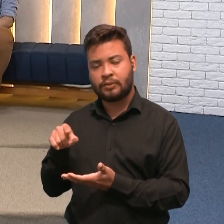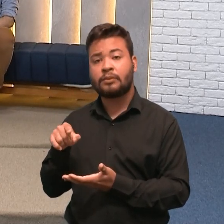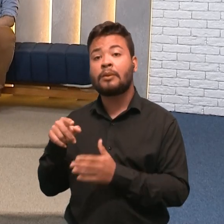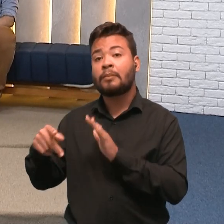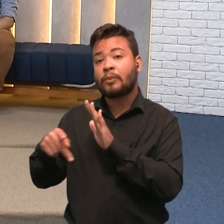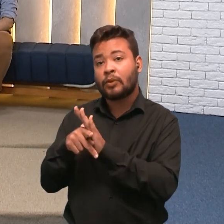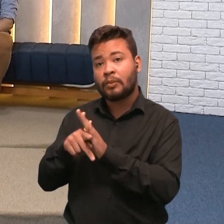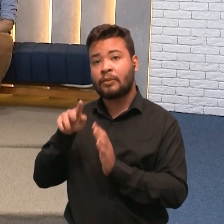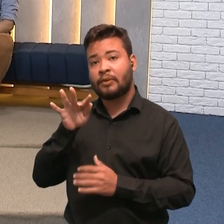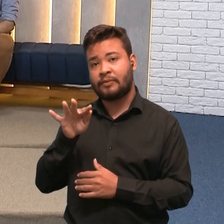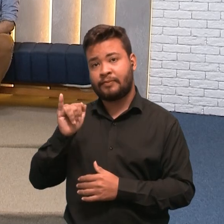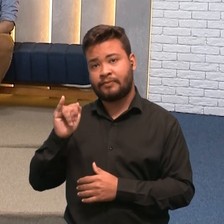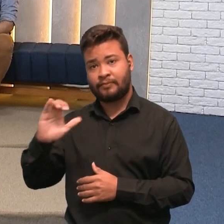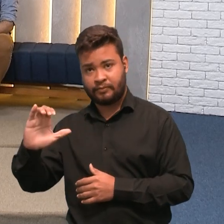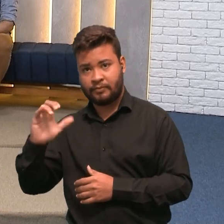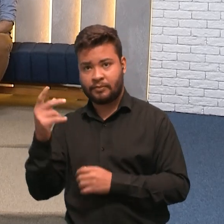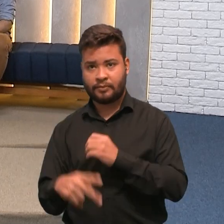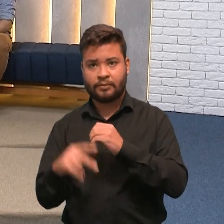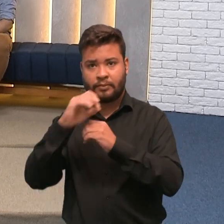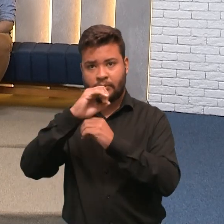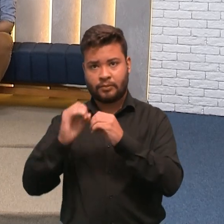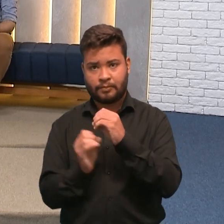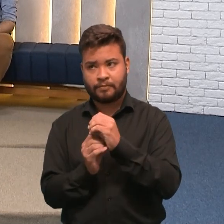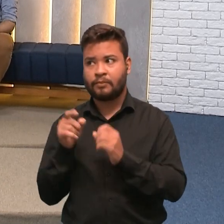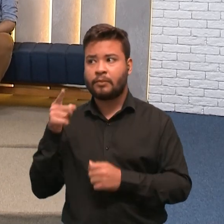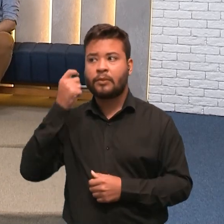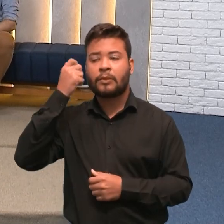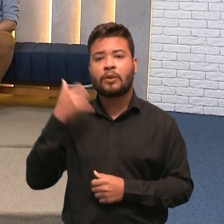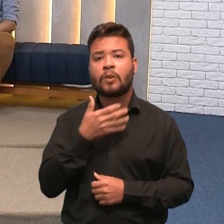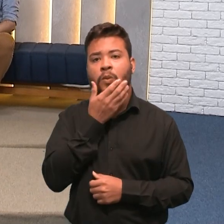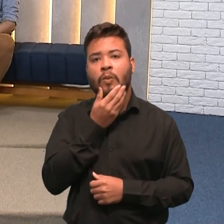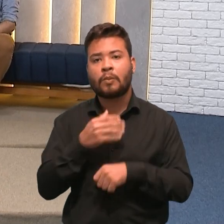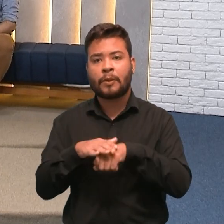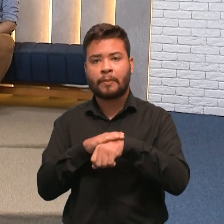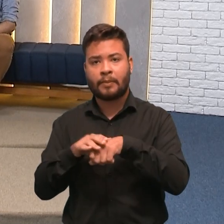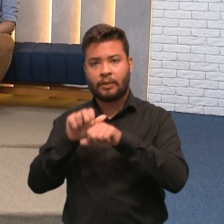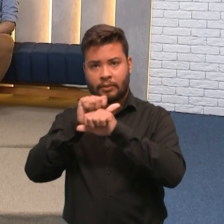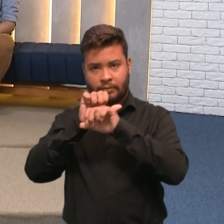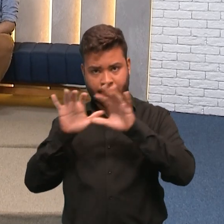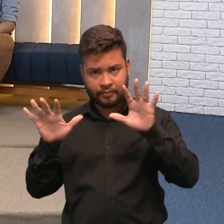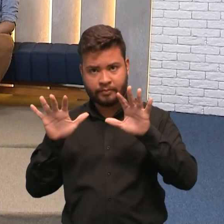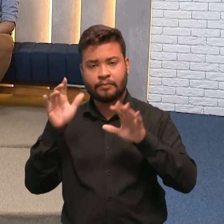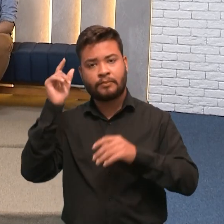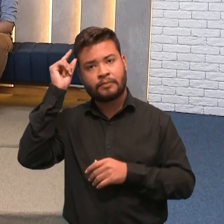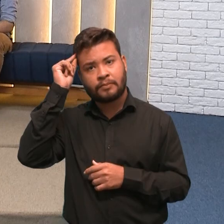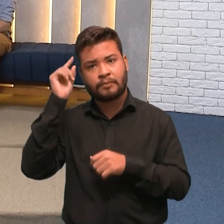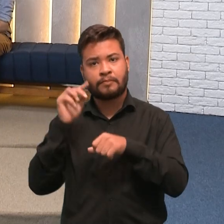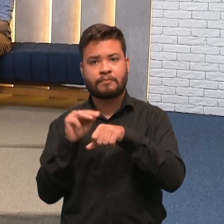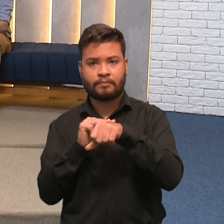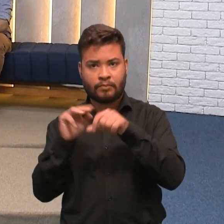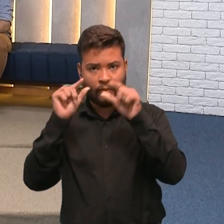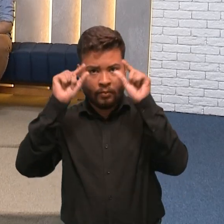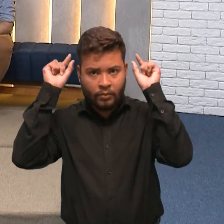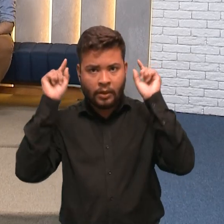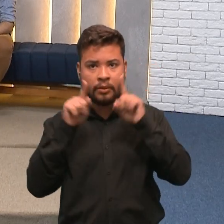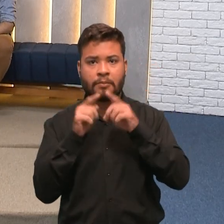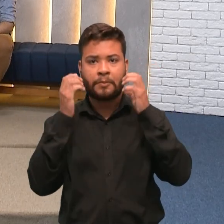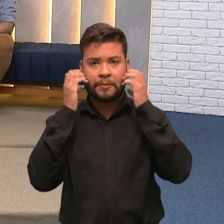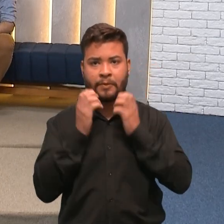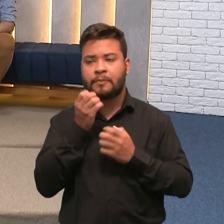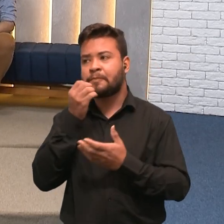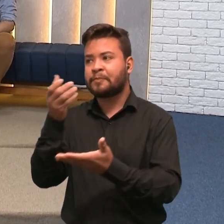de Informação e Comunicação da UFG. Ele se descreve como um homem de pele clara, com cabelos castanhos e curtos e usa barba também.